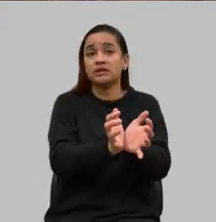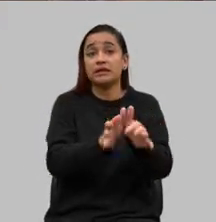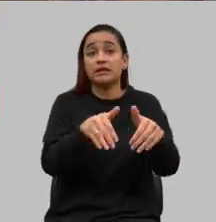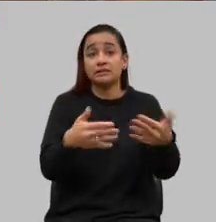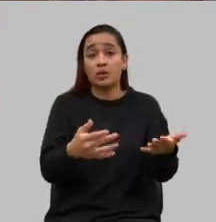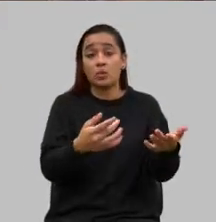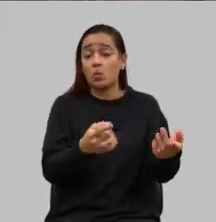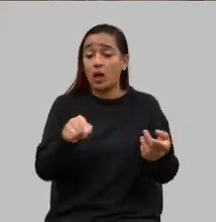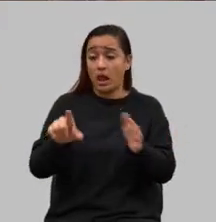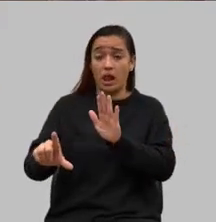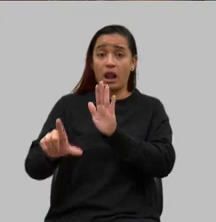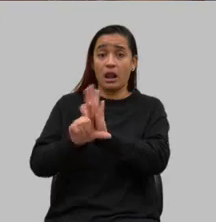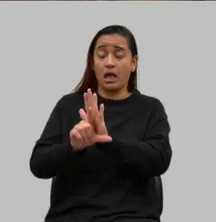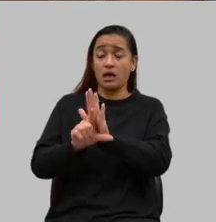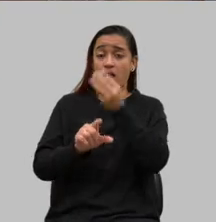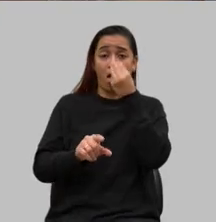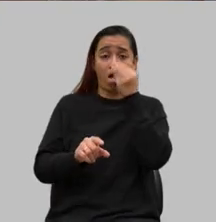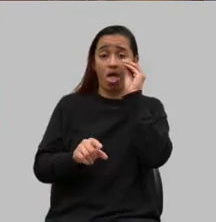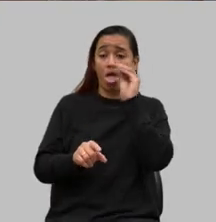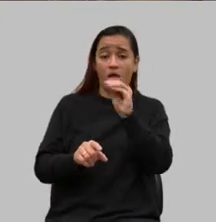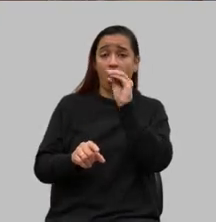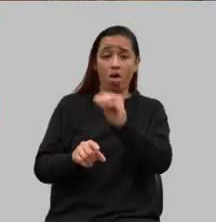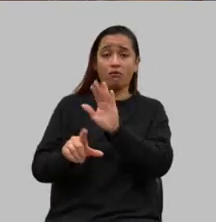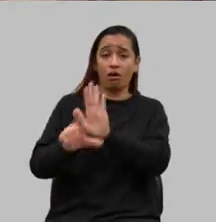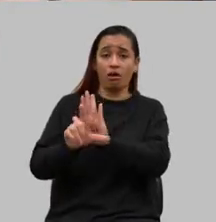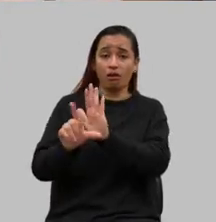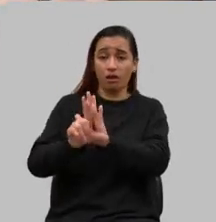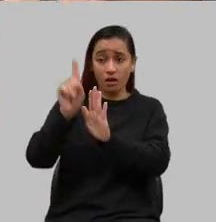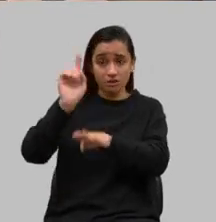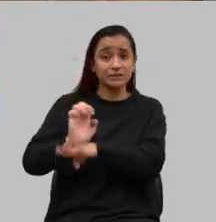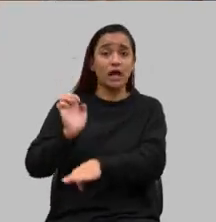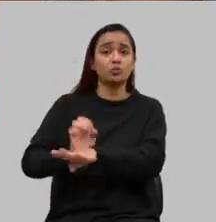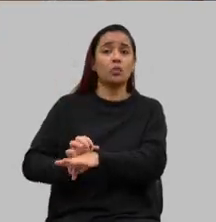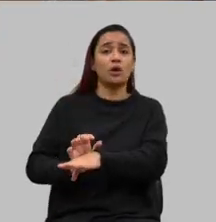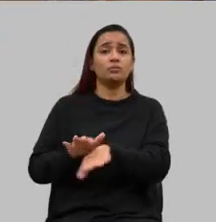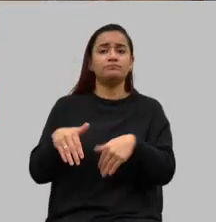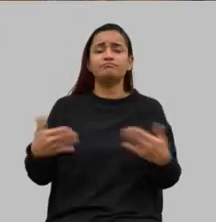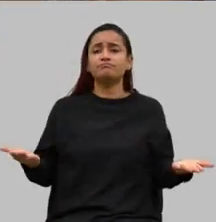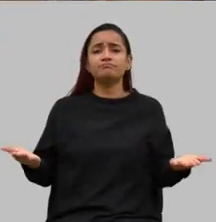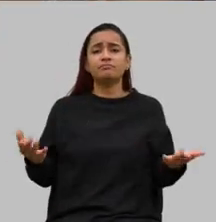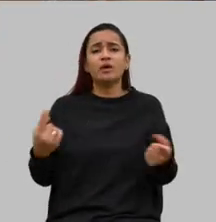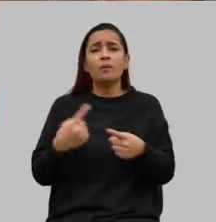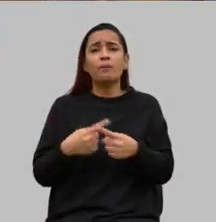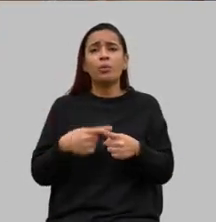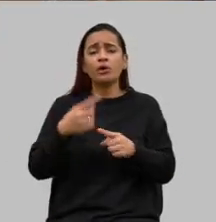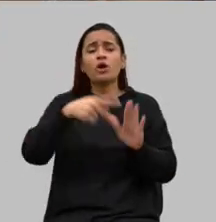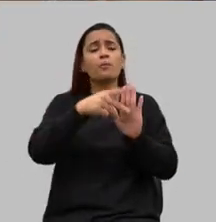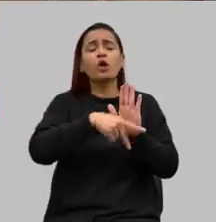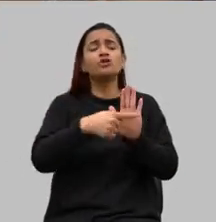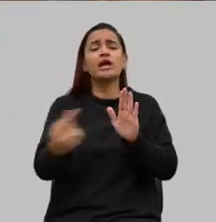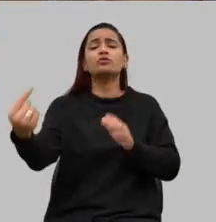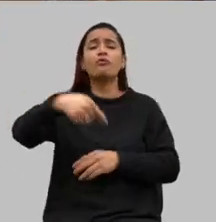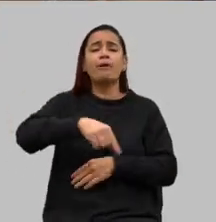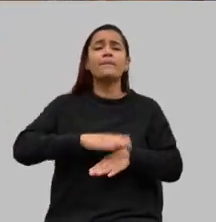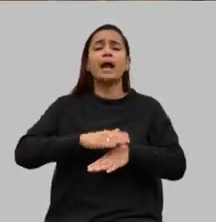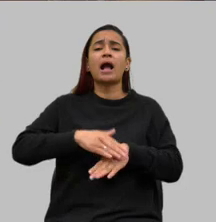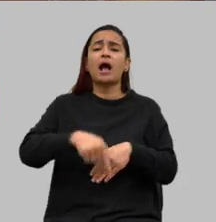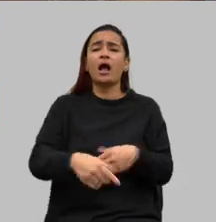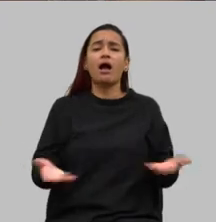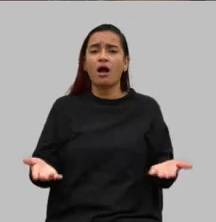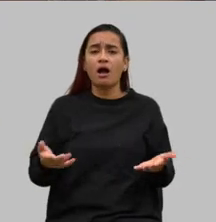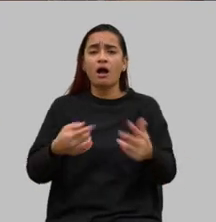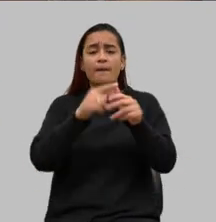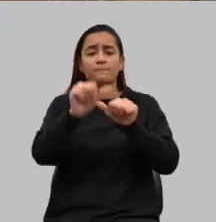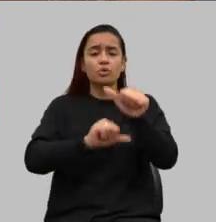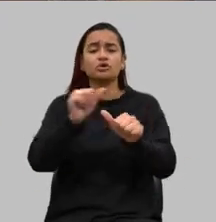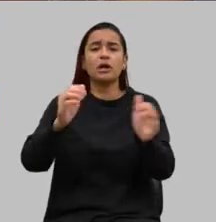Lei ignorando uma legislação Estadual Por que que não veio para cá o projeto de lei alterando o prazo Por que